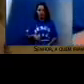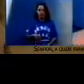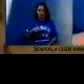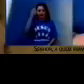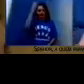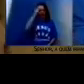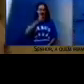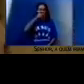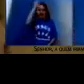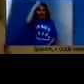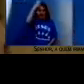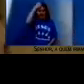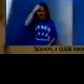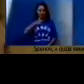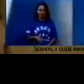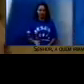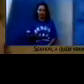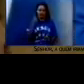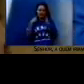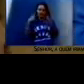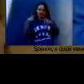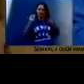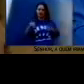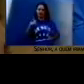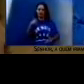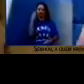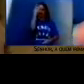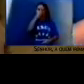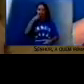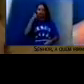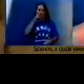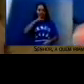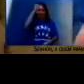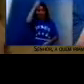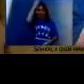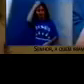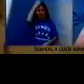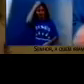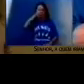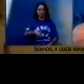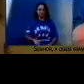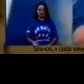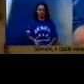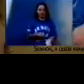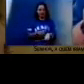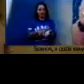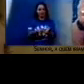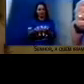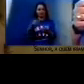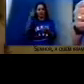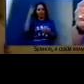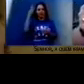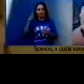Conta-nos que uma linda princesa passeava por entre os jardins de seu